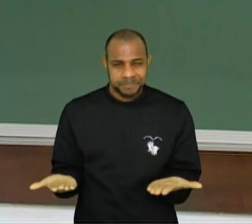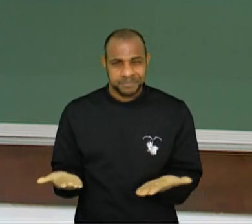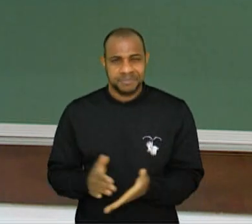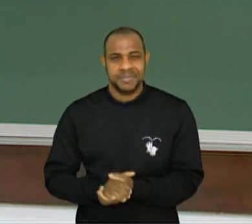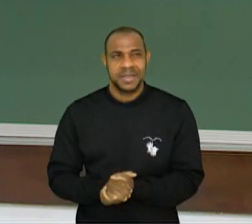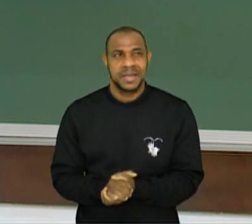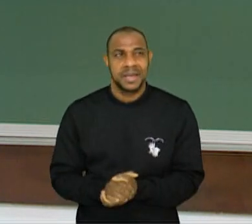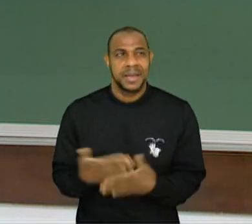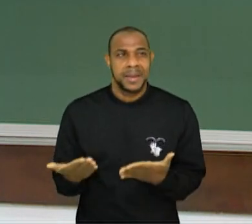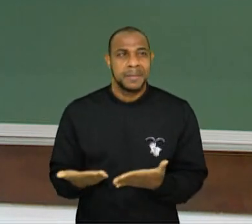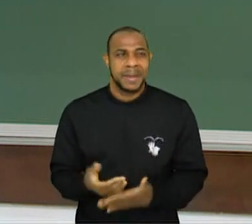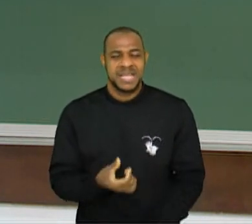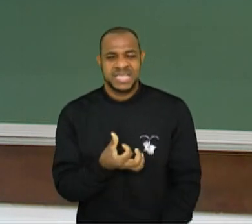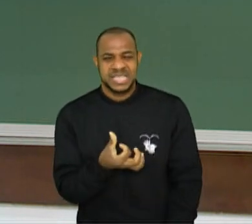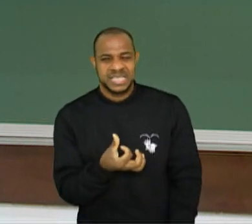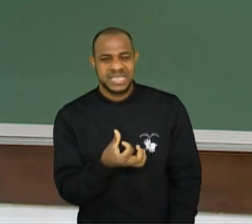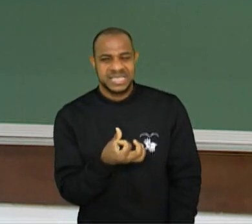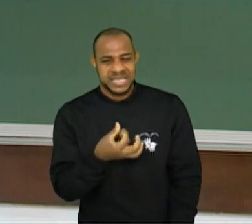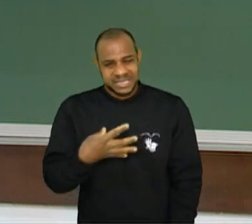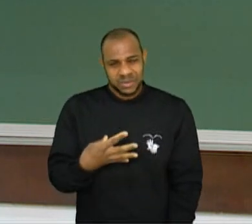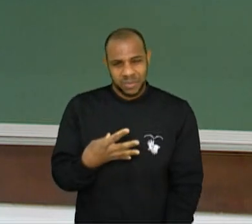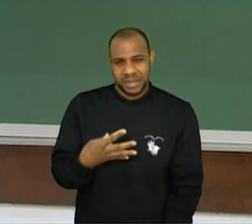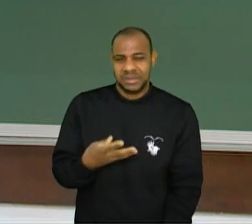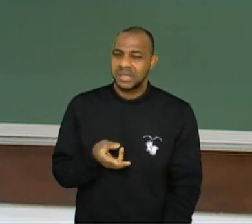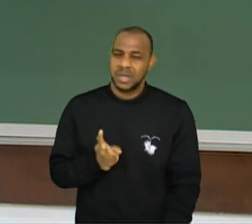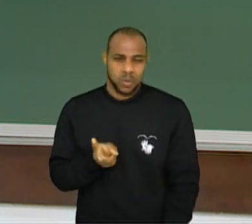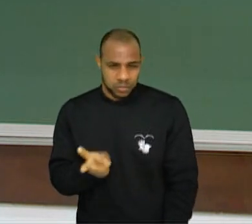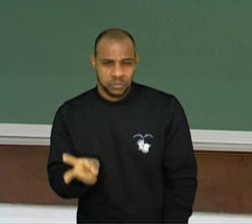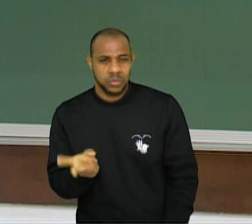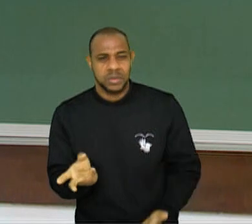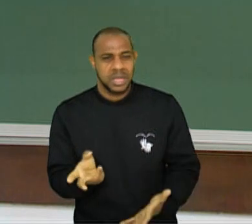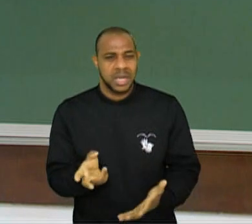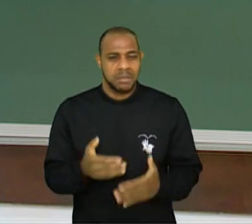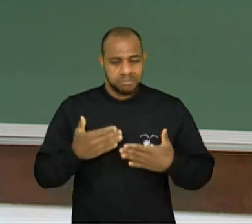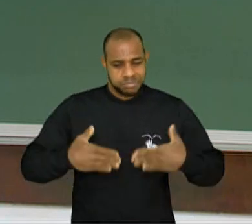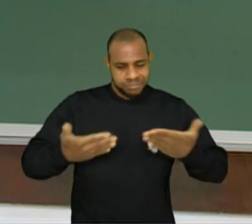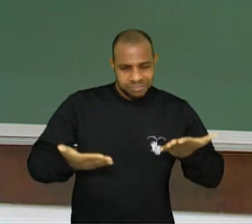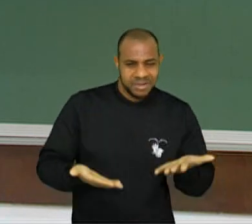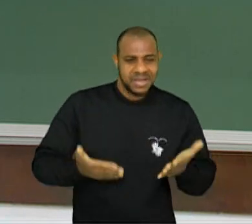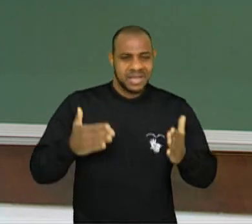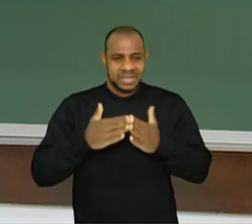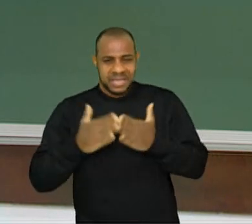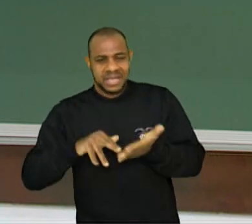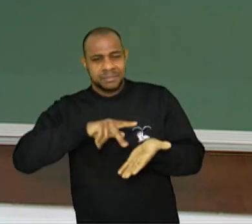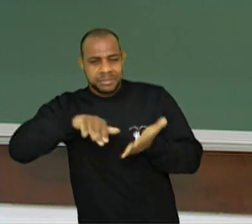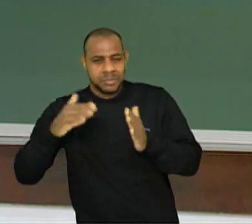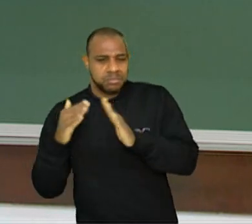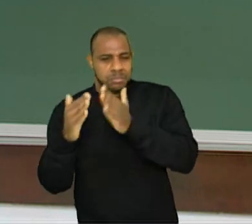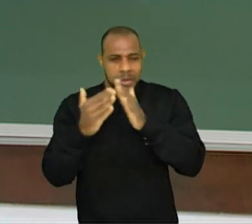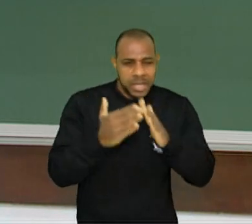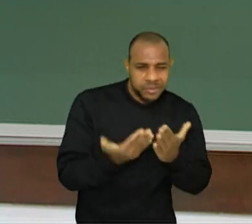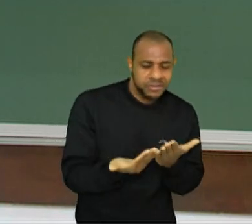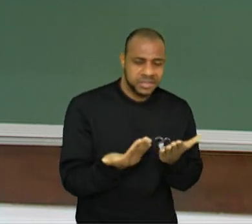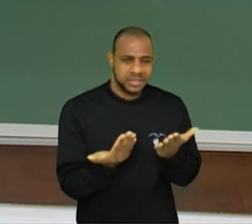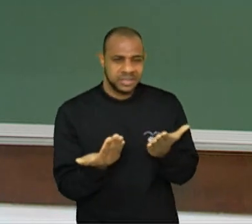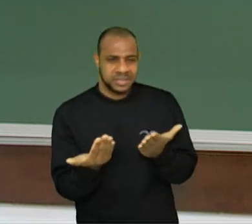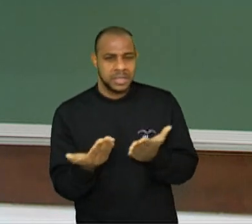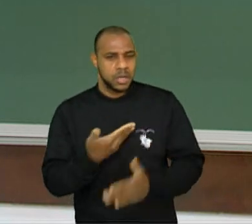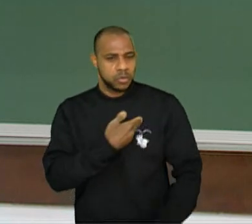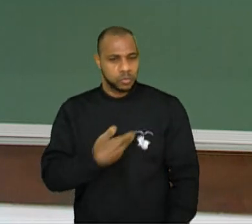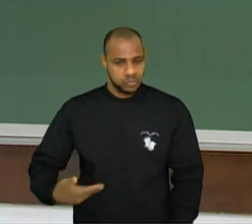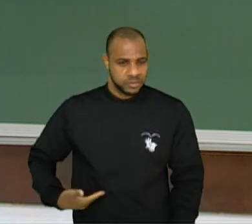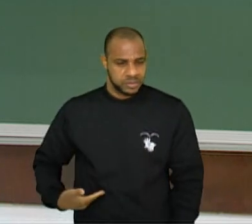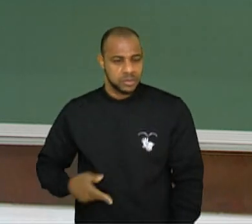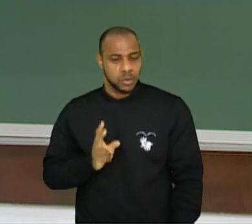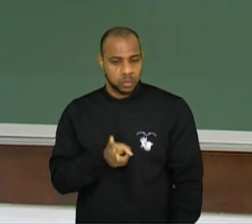1960, né, mas em 64 você ainda tem ministérios, então você ainda tem as casas, as moradias aí do governo no Rio de